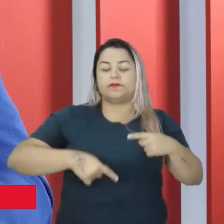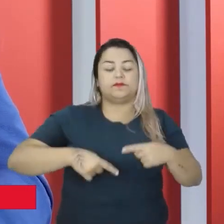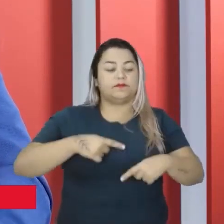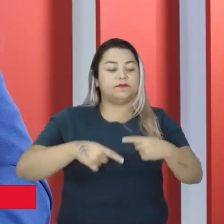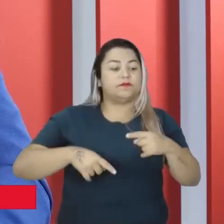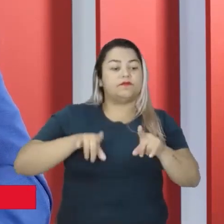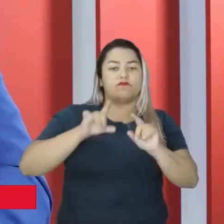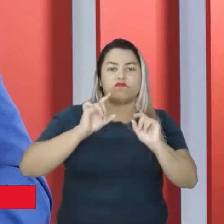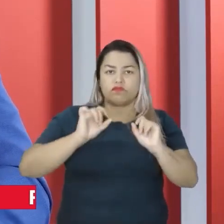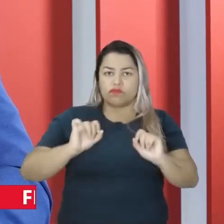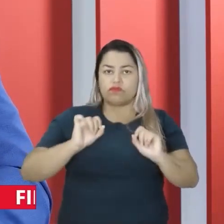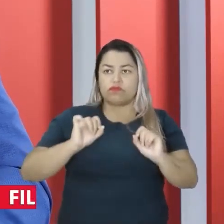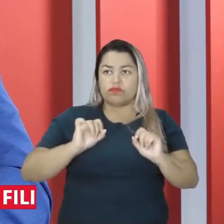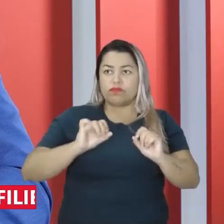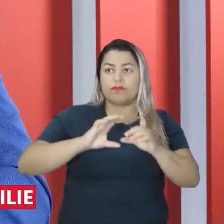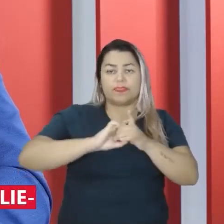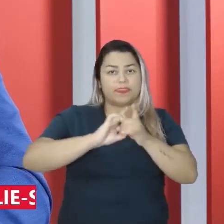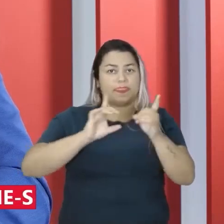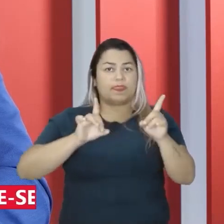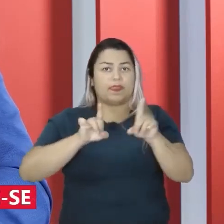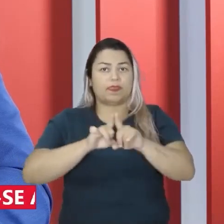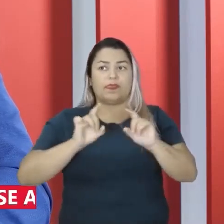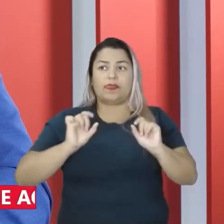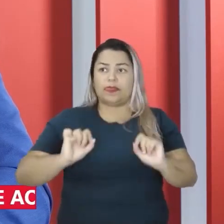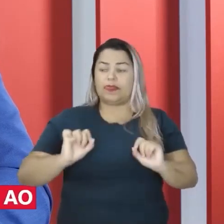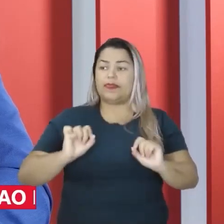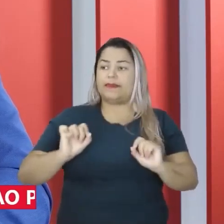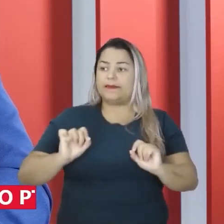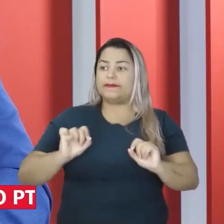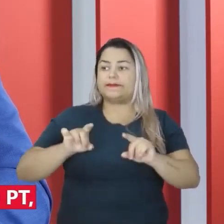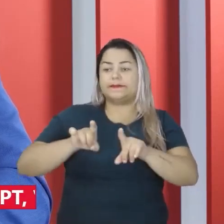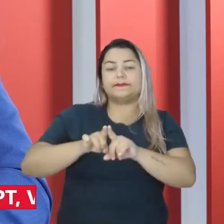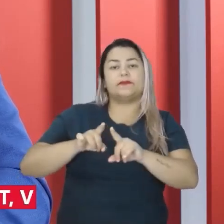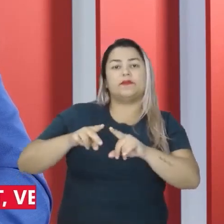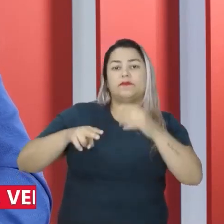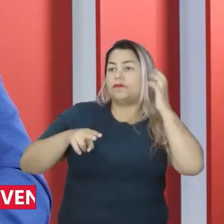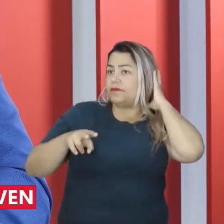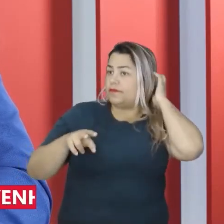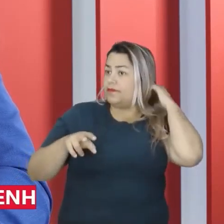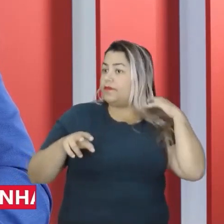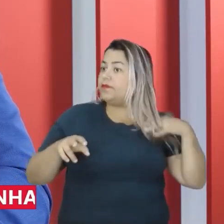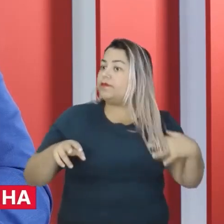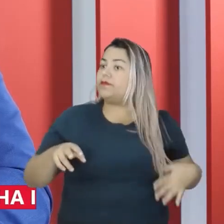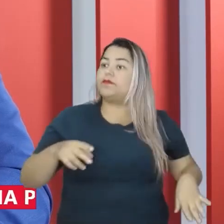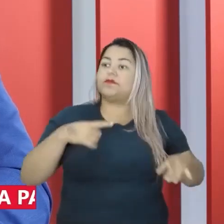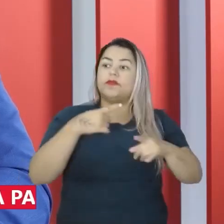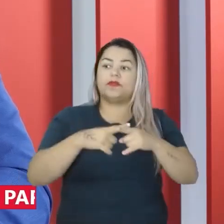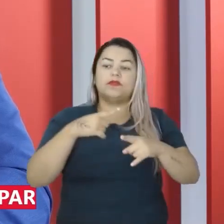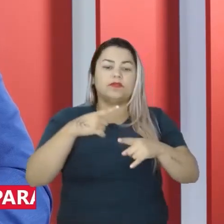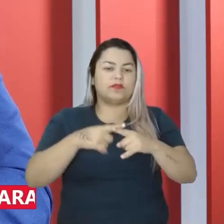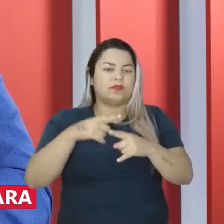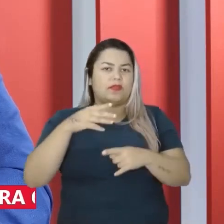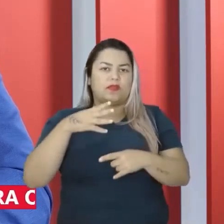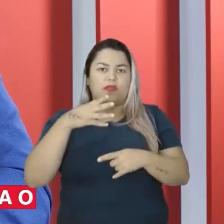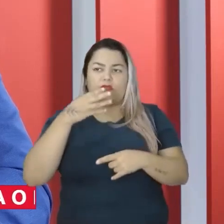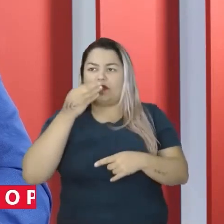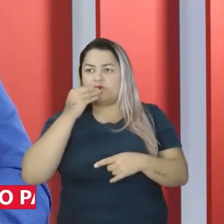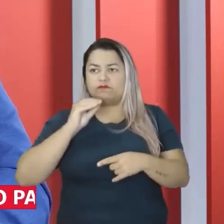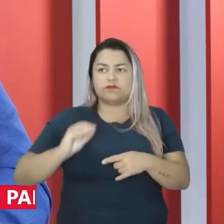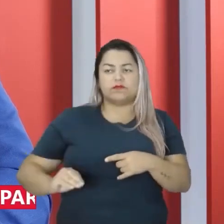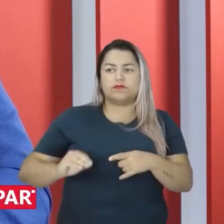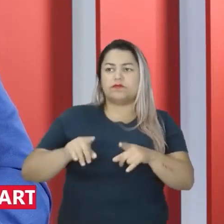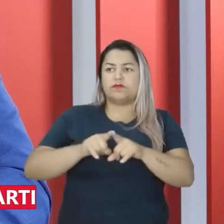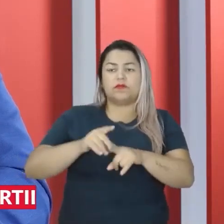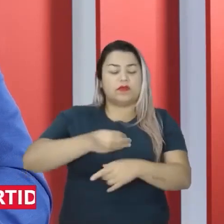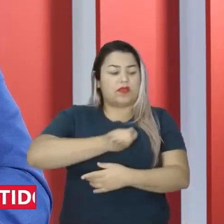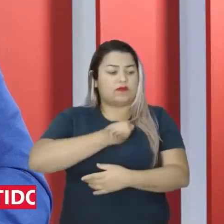Centro Democrático, isolando os radicais, isolando os negacionistas, porque quem nega a ciência, quem nega a estatística, quem nega